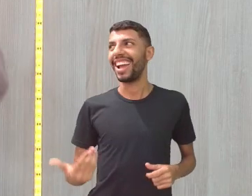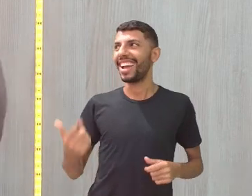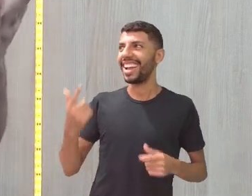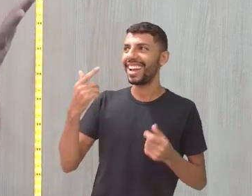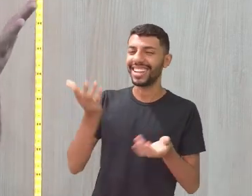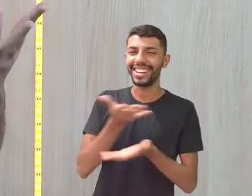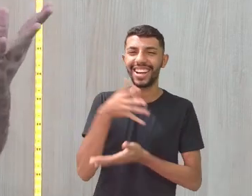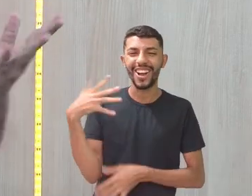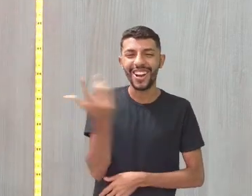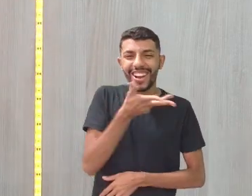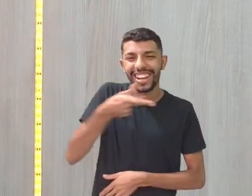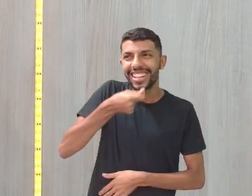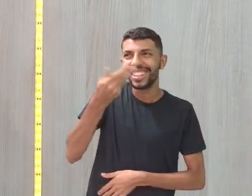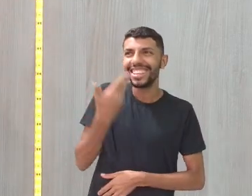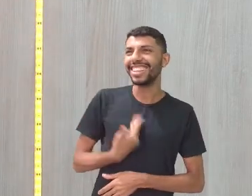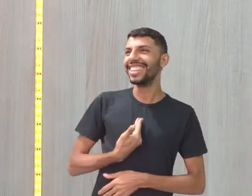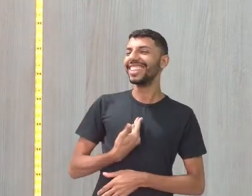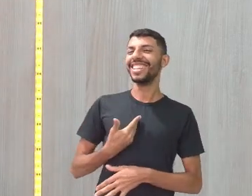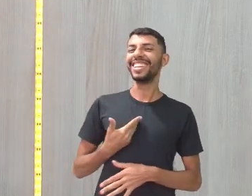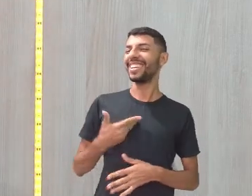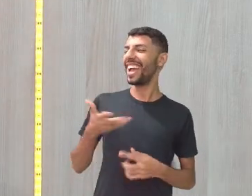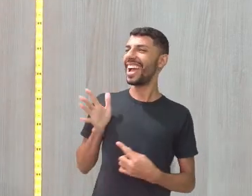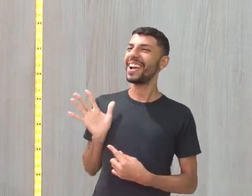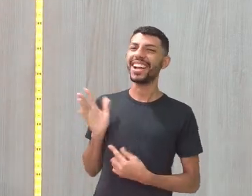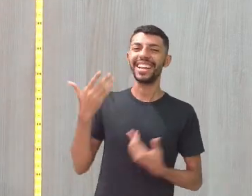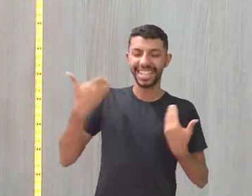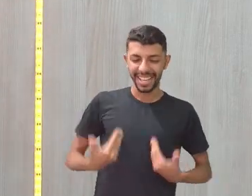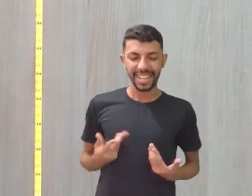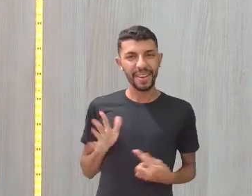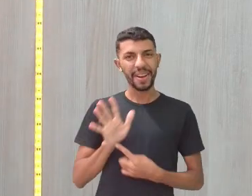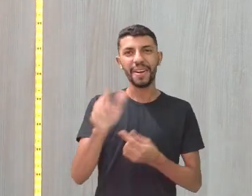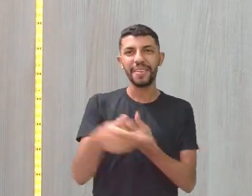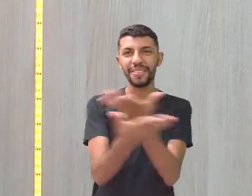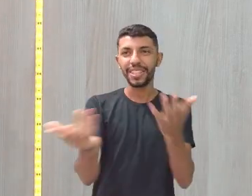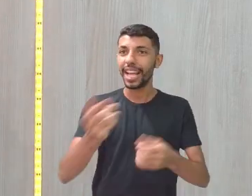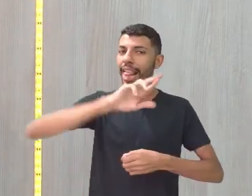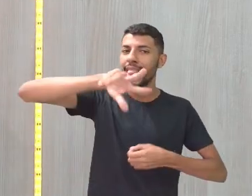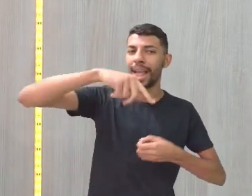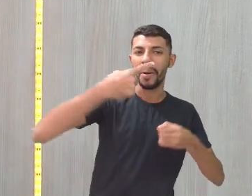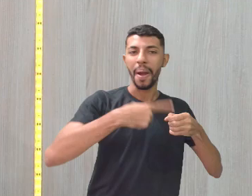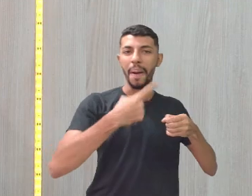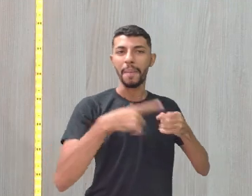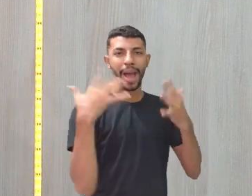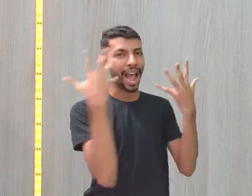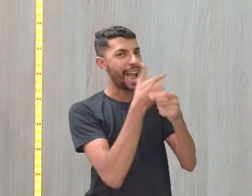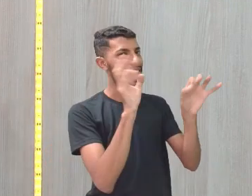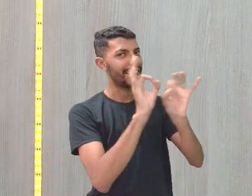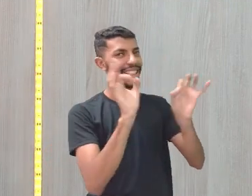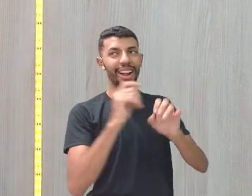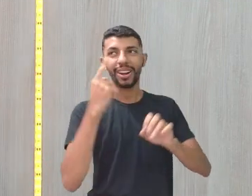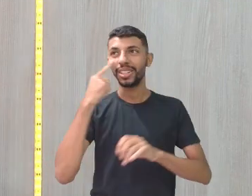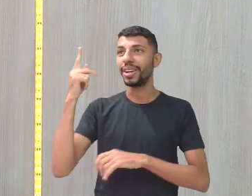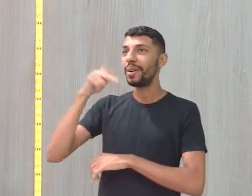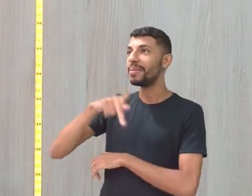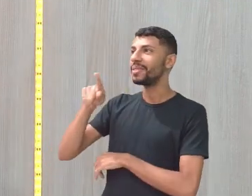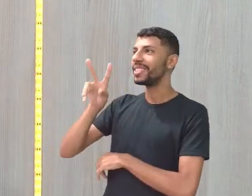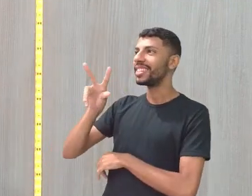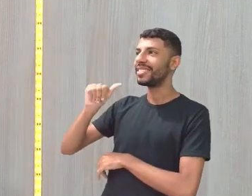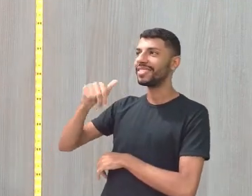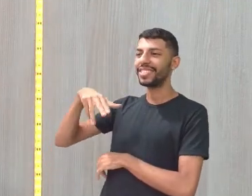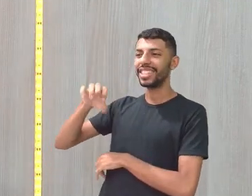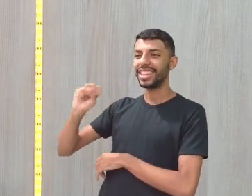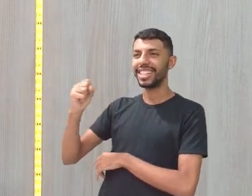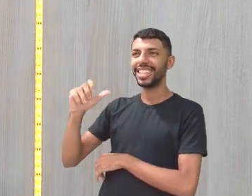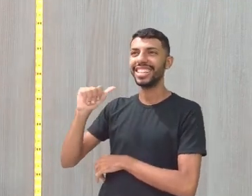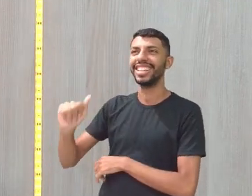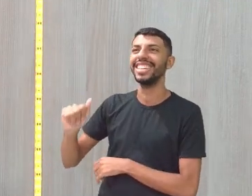Olha, rostinho lindo, maravilhosamente aqui pra vocês. Não é o matutinho lindo não, hein? A professora Vanessa tá fazendo jus aí o